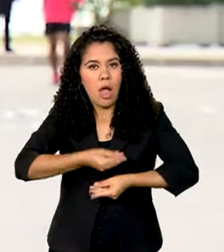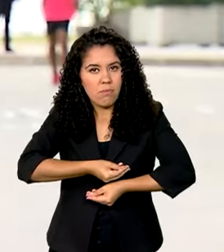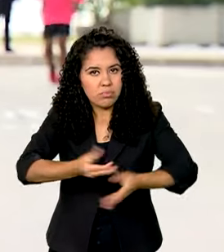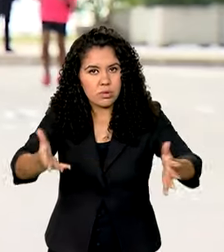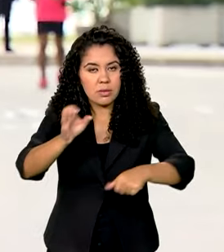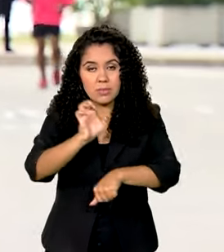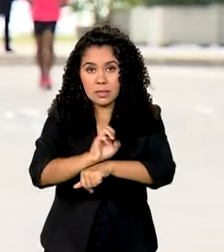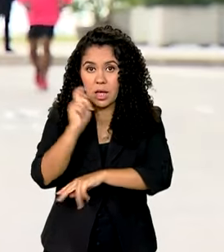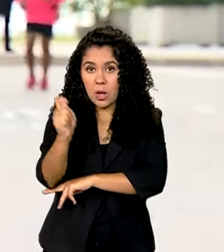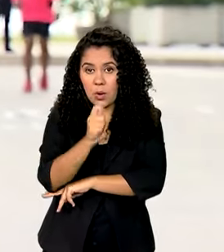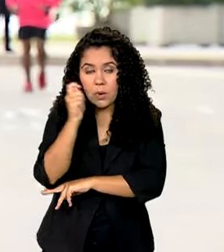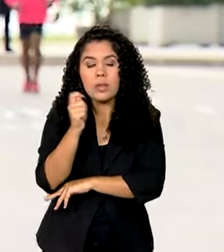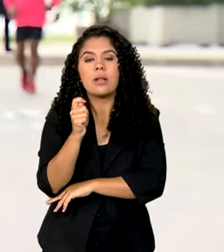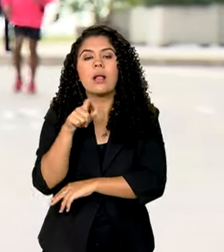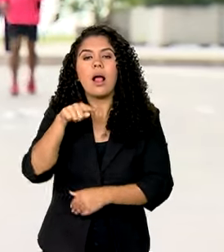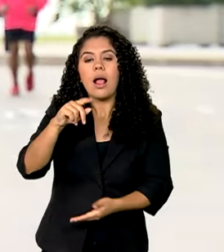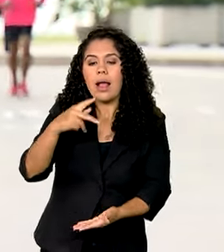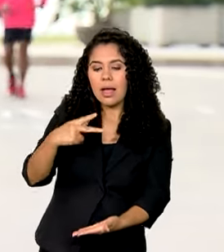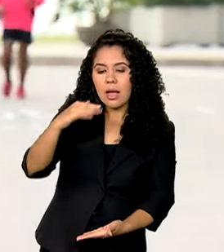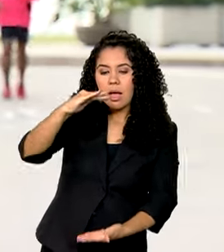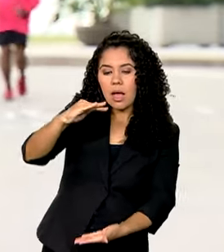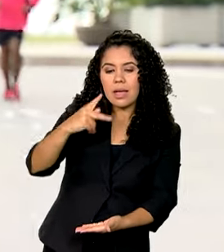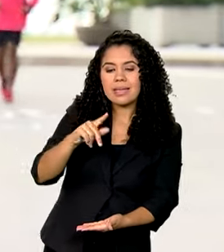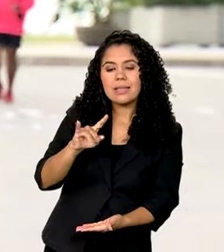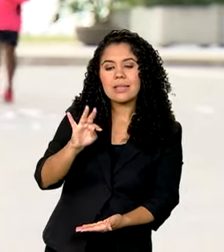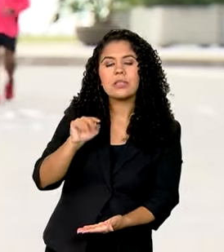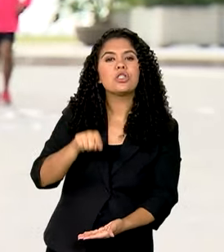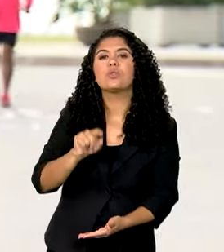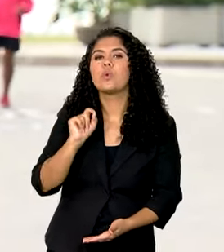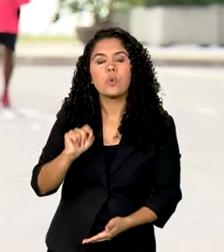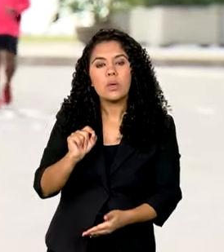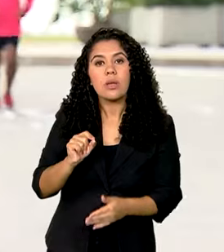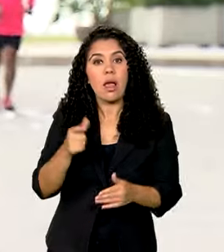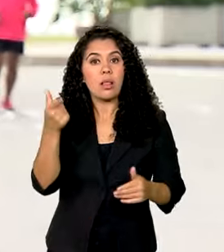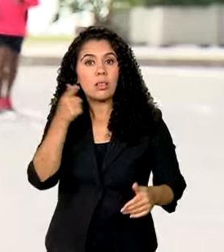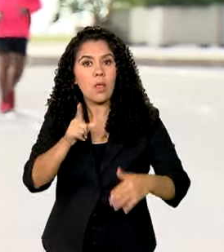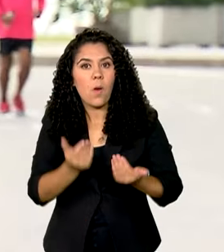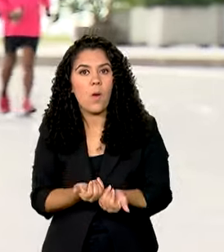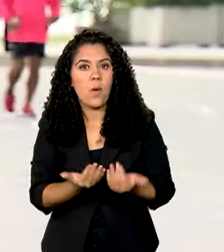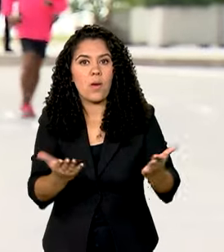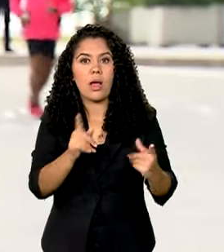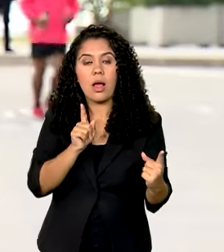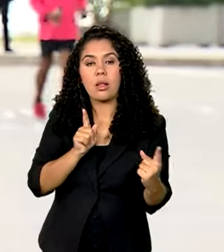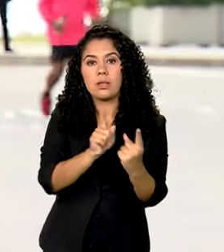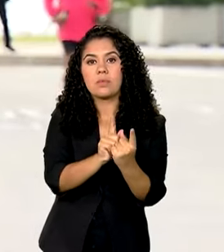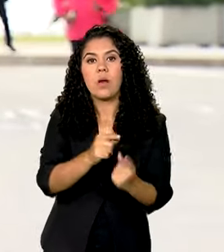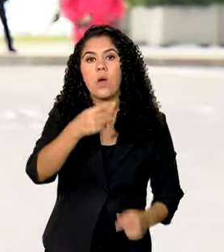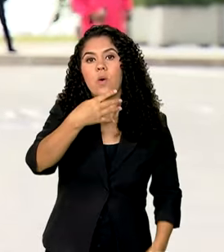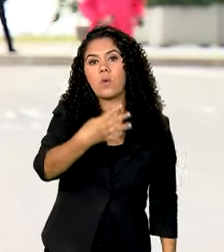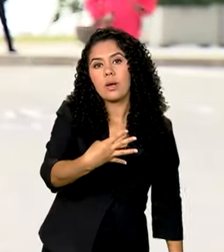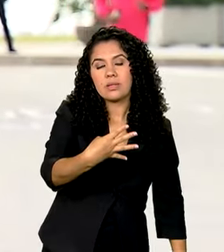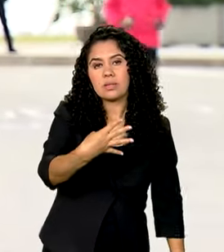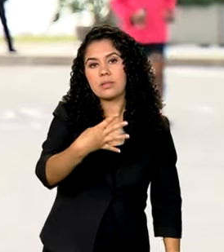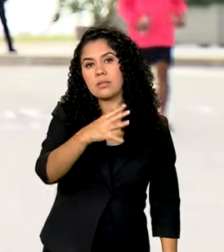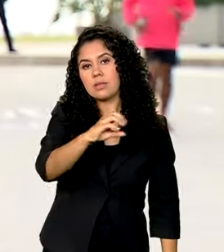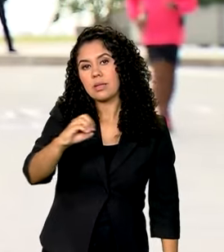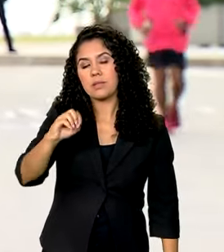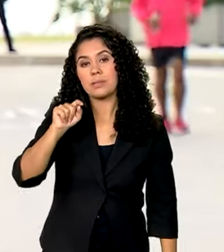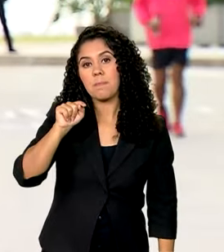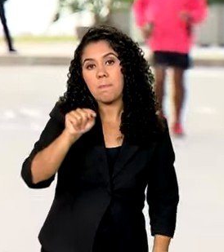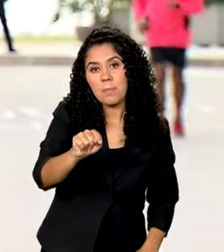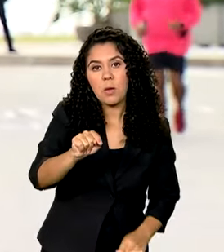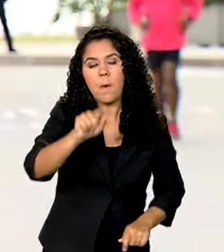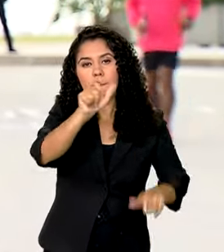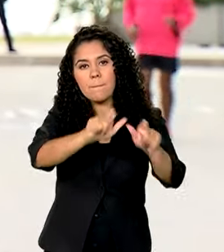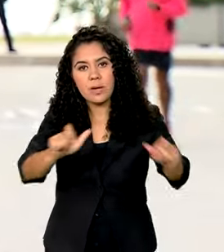esses kits permitiram o atendimento de 405 mil pessoas por até 15 dias. Entre as medidas